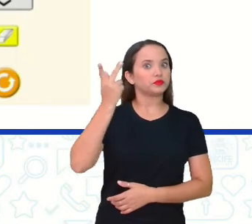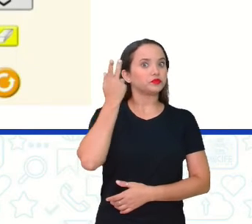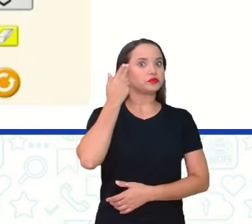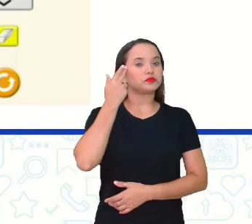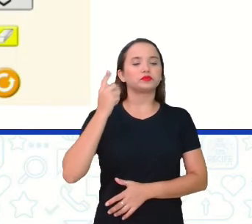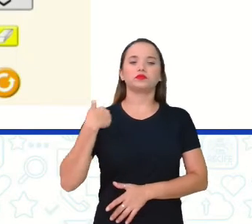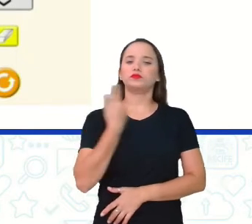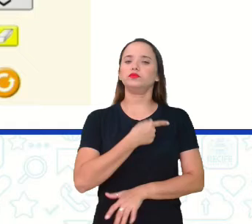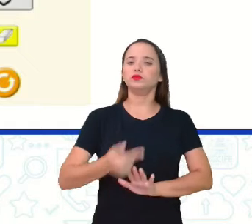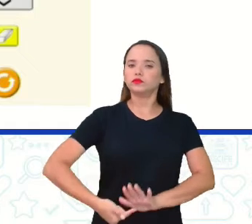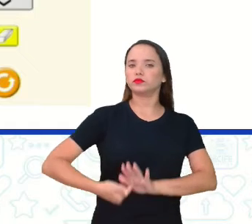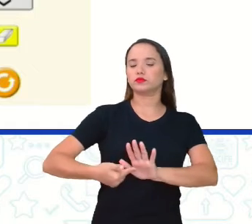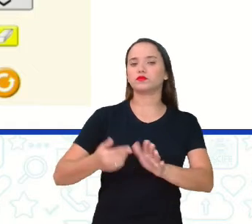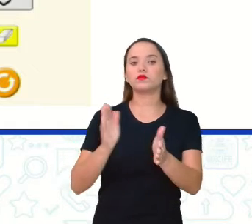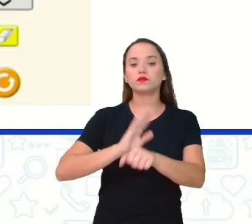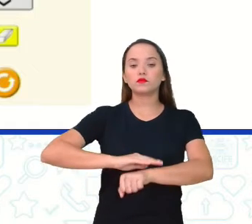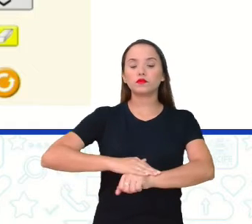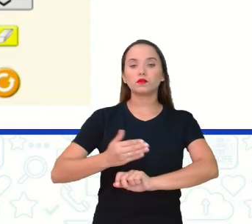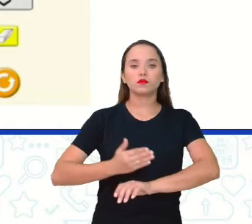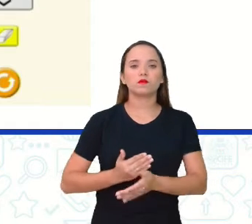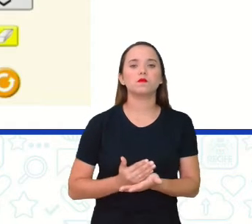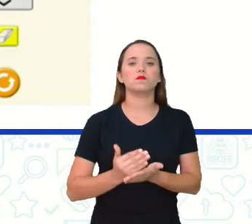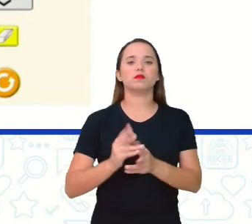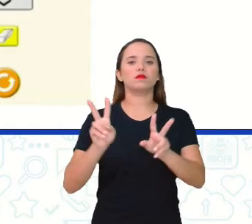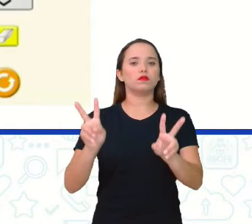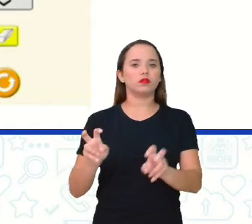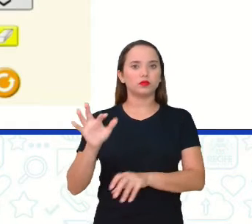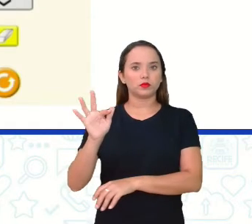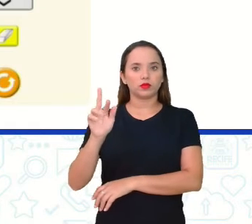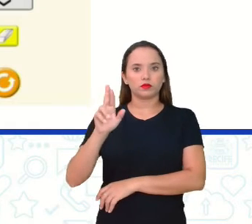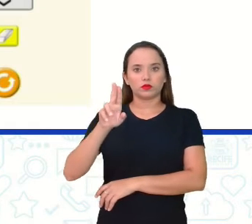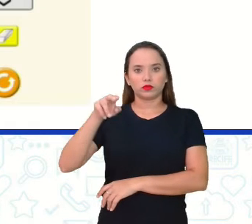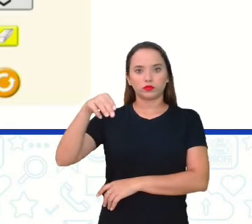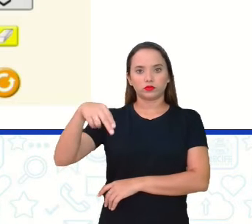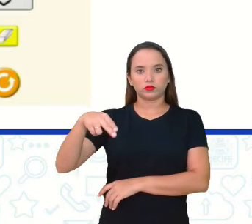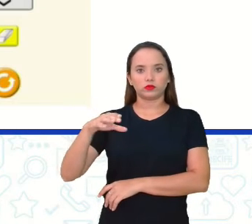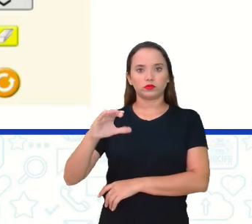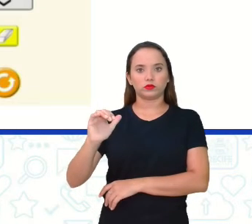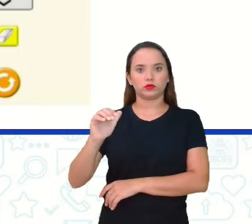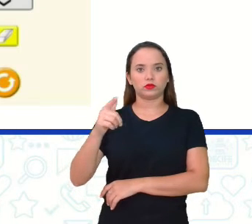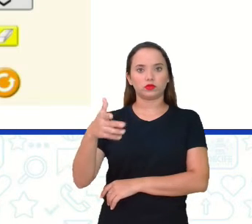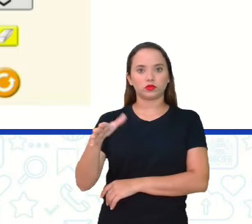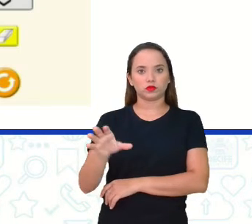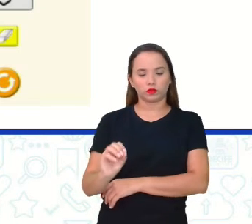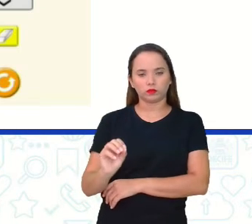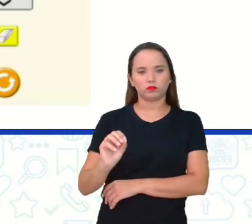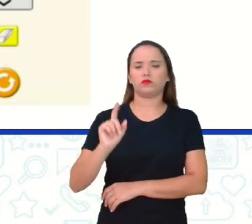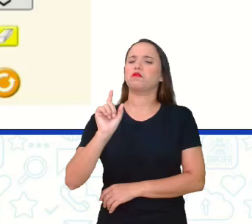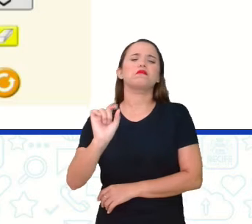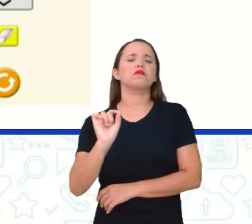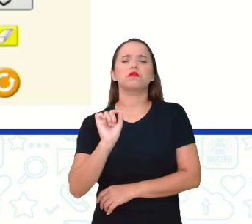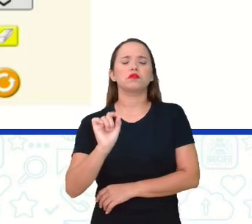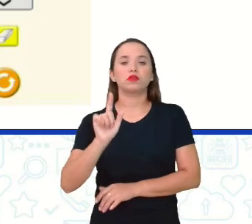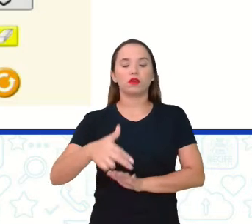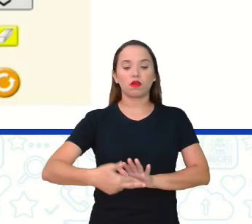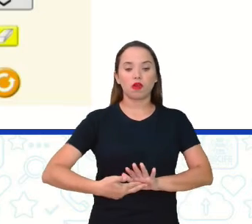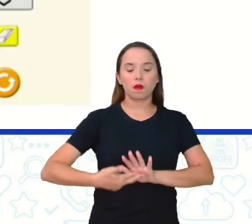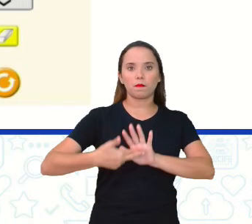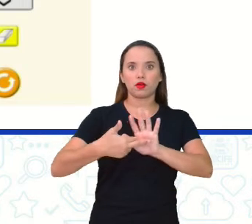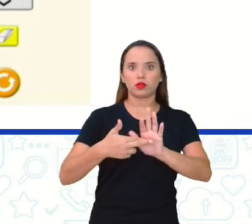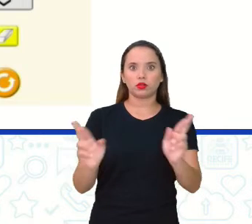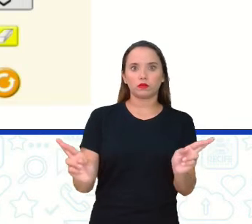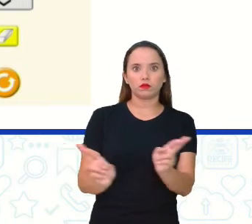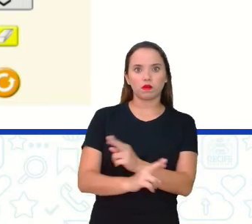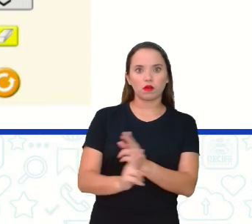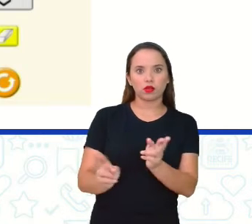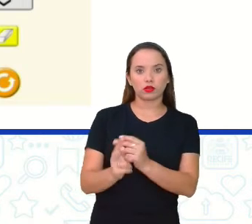quando a gente vai começar a falar de função. A função na matemática nada mais é do que representar uma relação entre